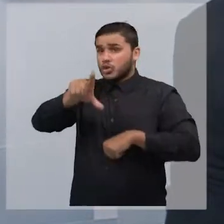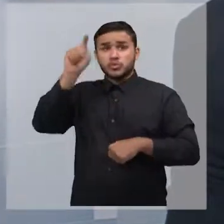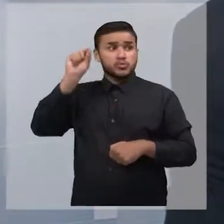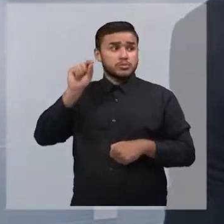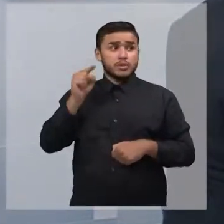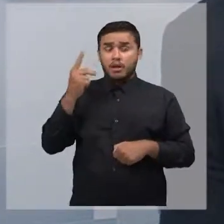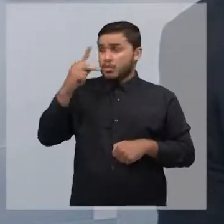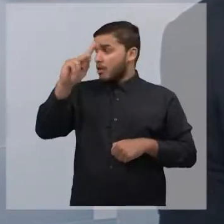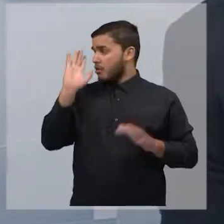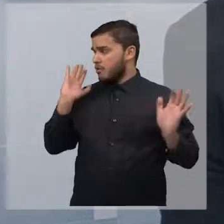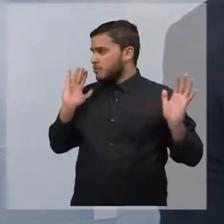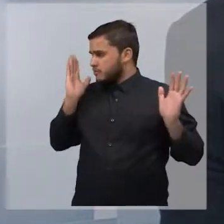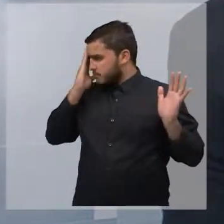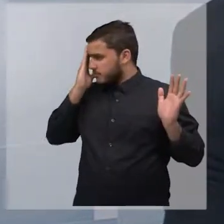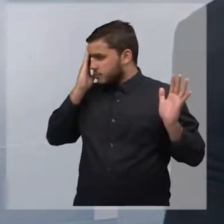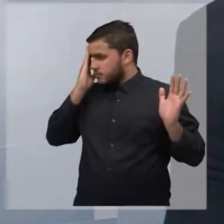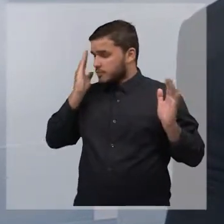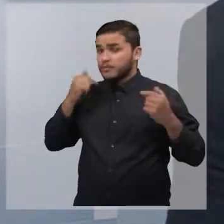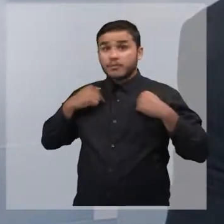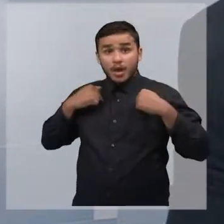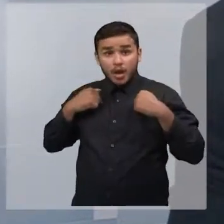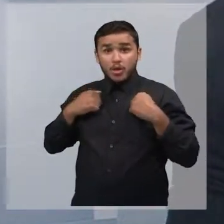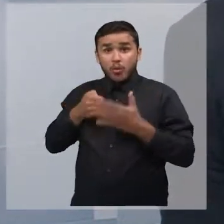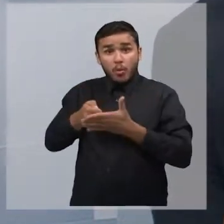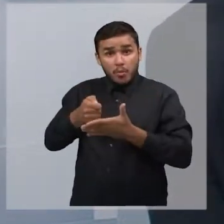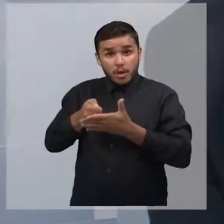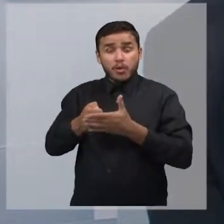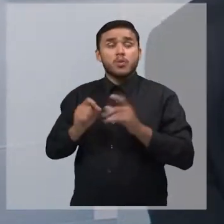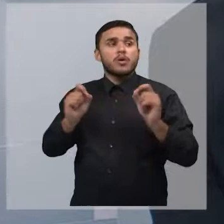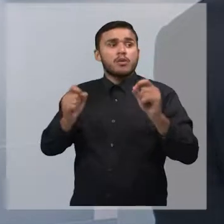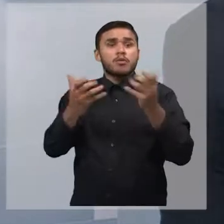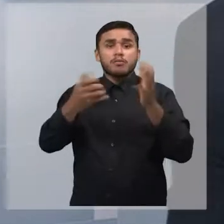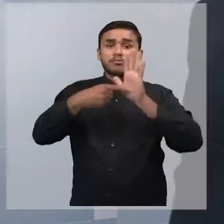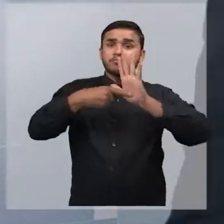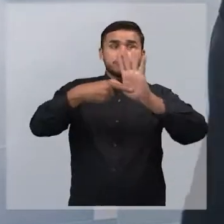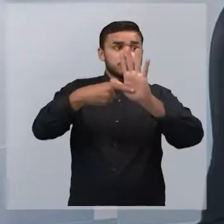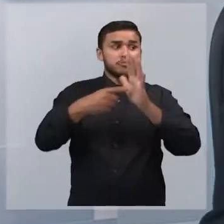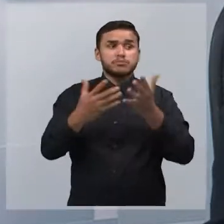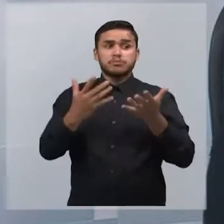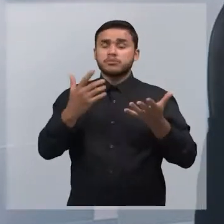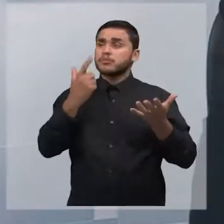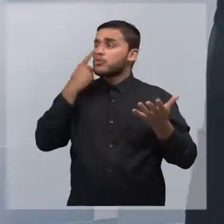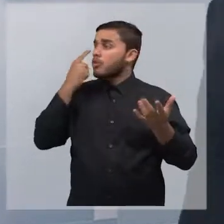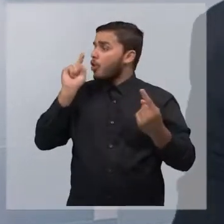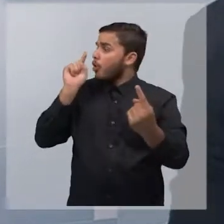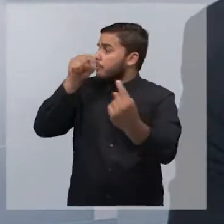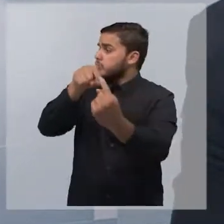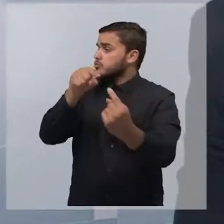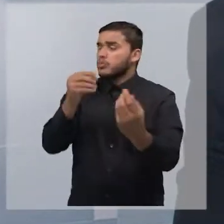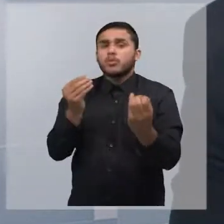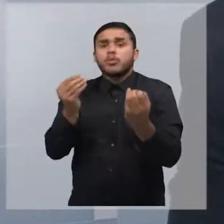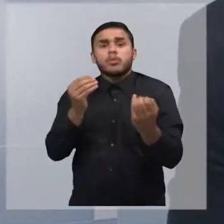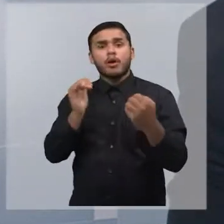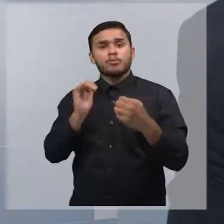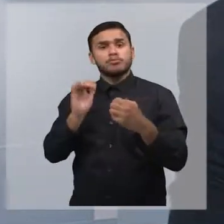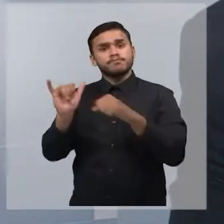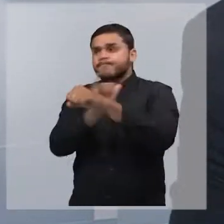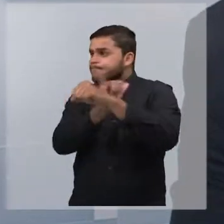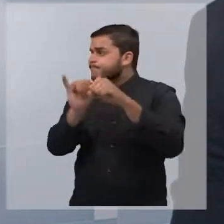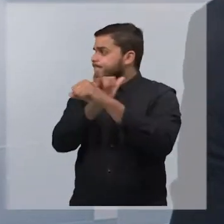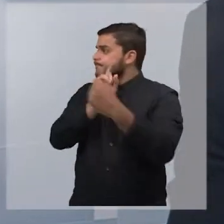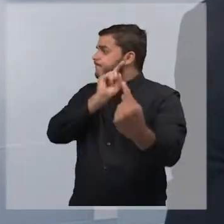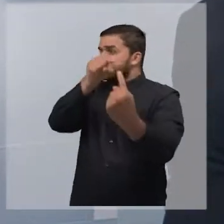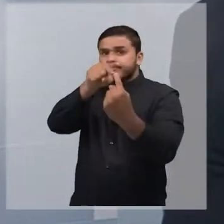opção política. O meu dever, portanto, na política, é ao apresentar a minha visão dos problemas da